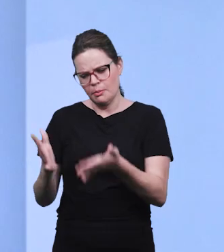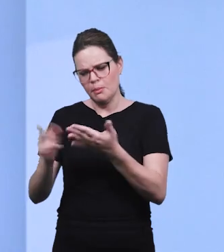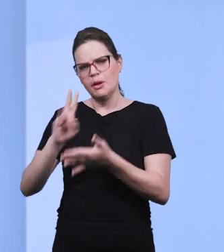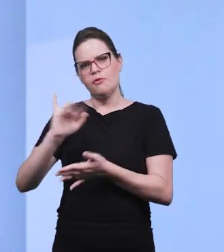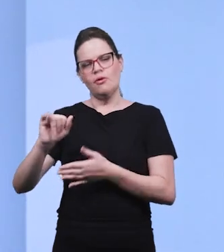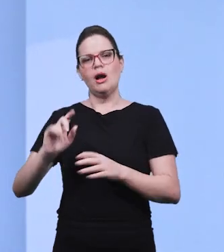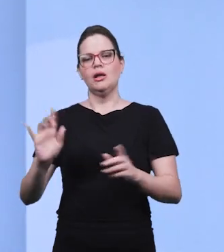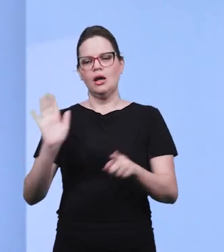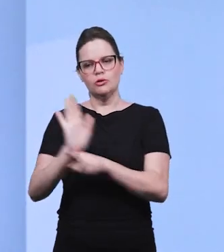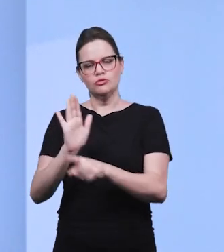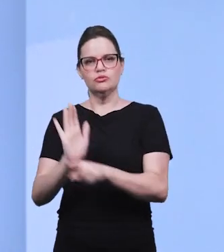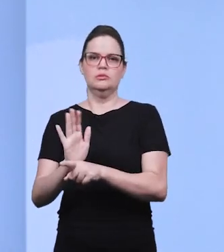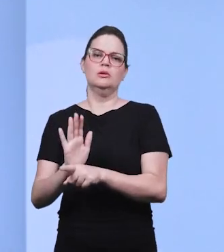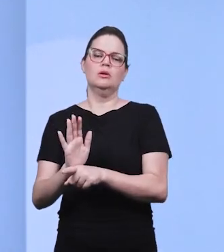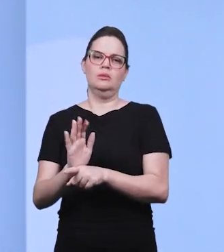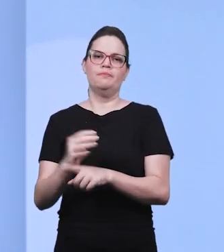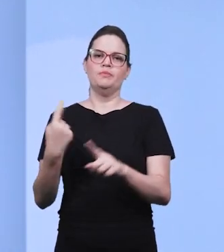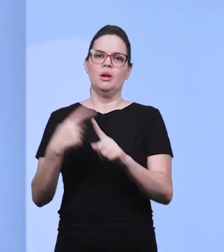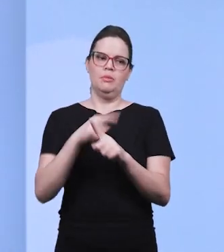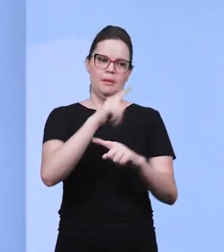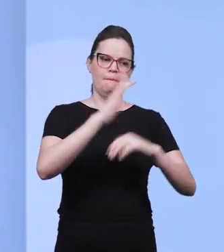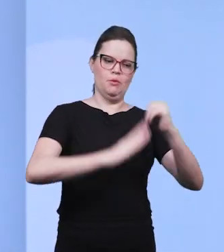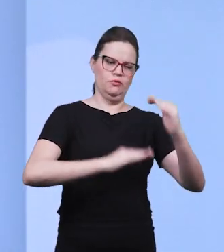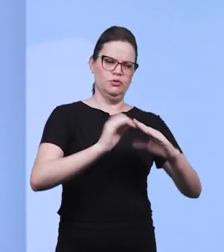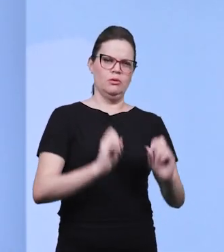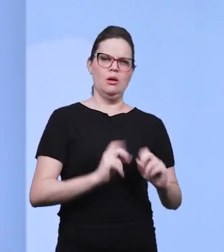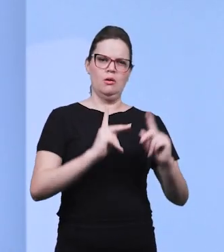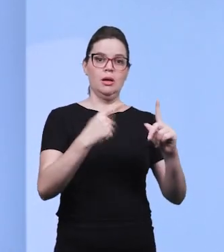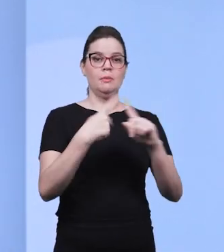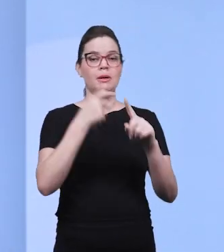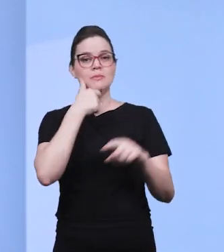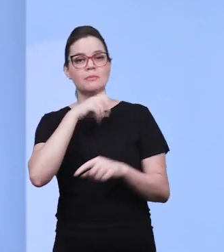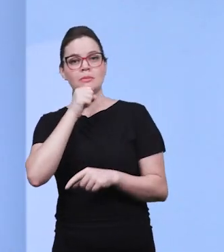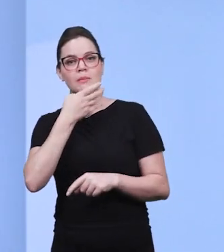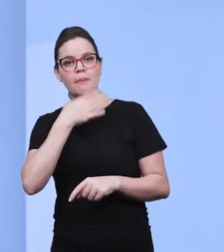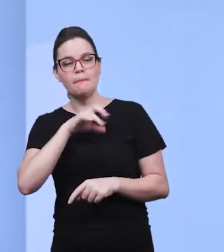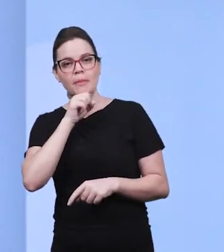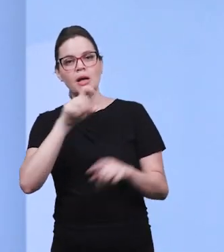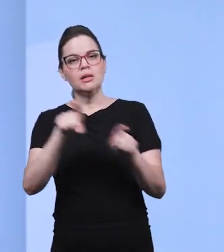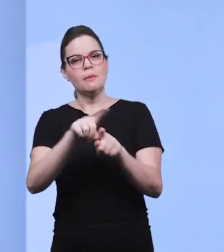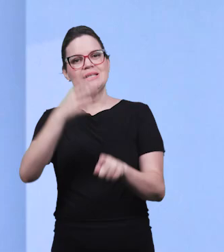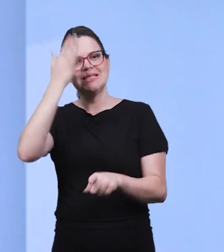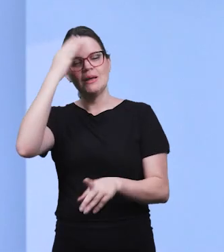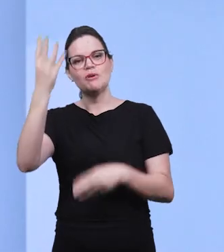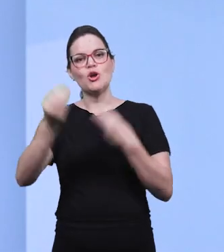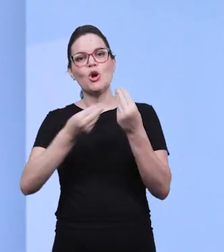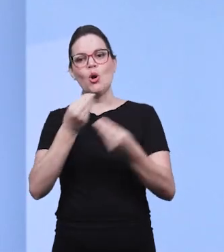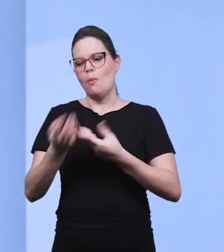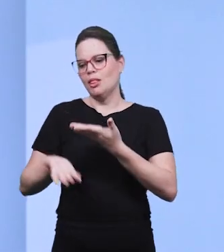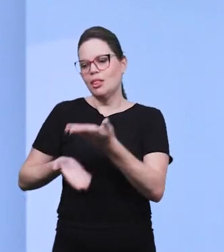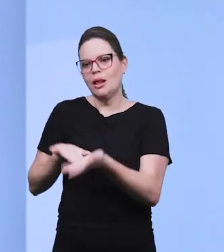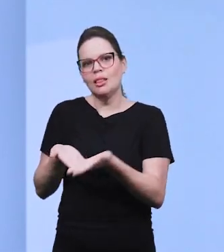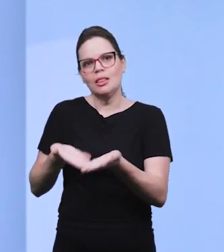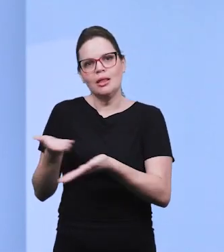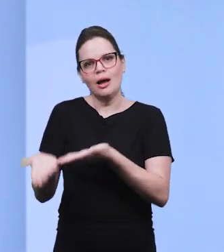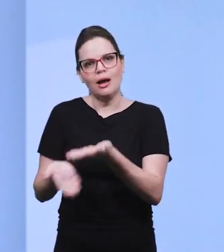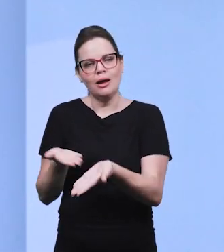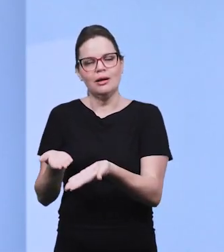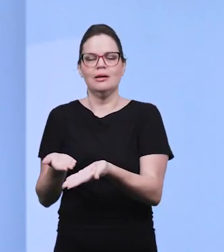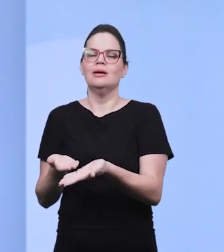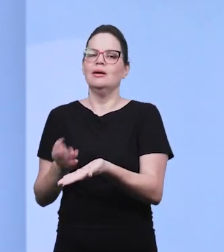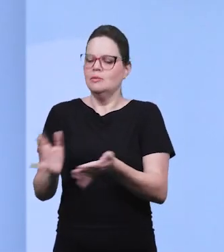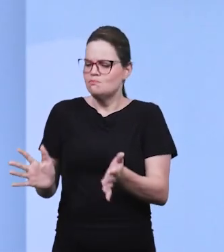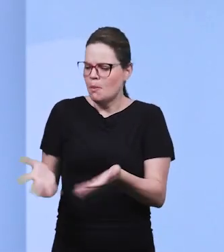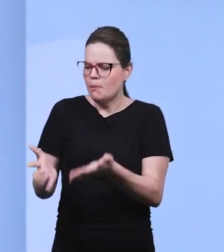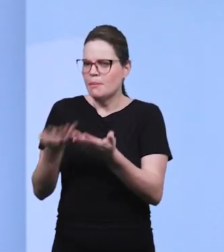os acompanhamentos profissionais, mas se os pais também souberem técnicas, também souberem como estimular